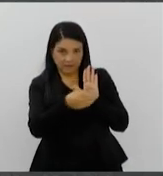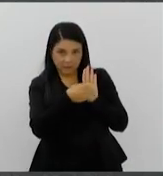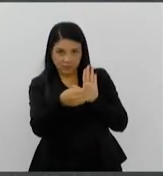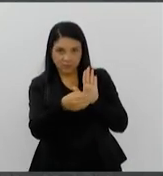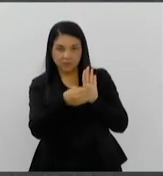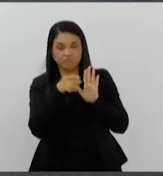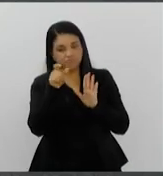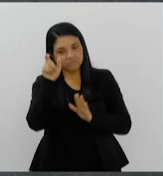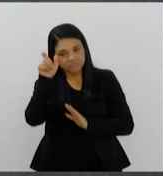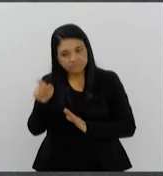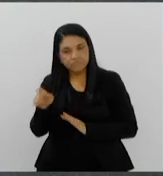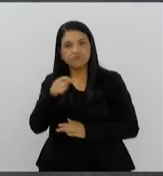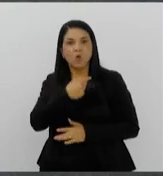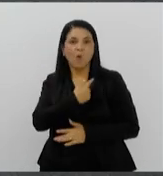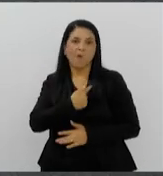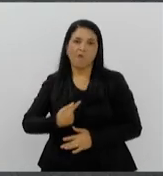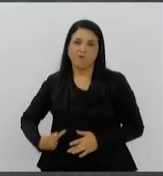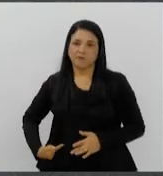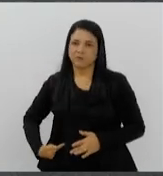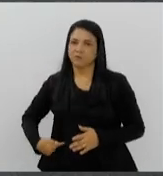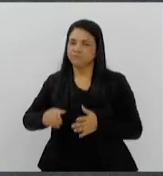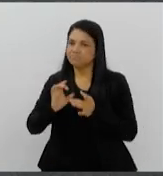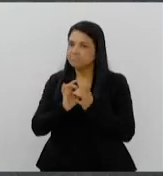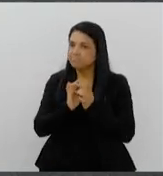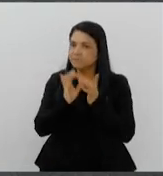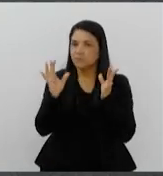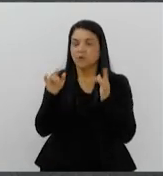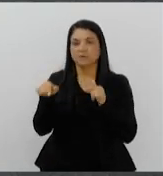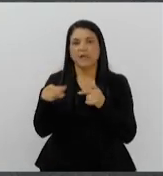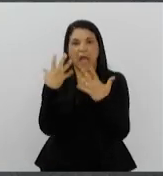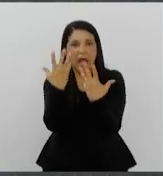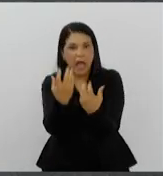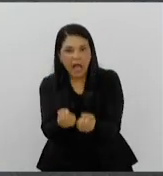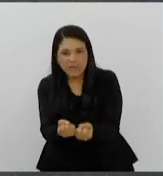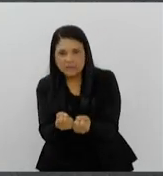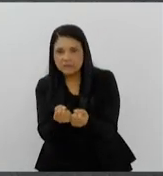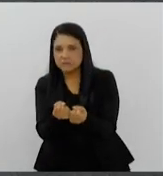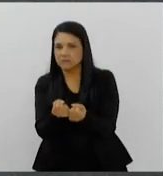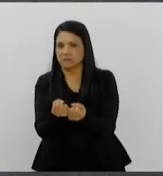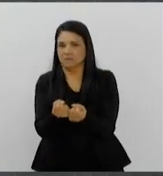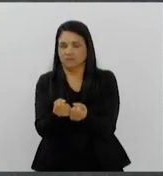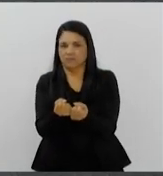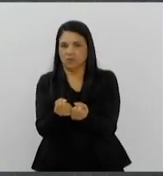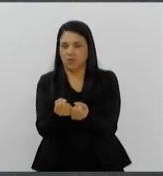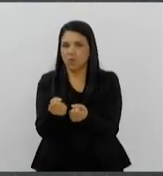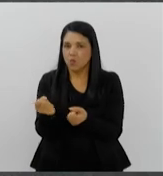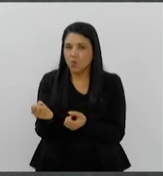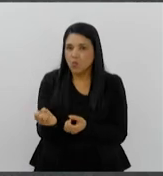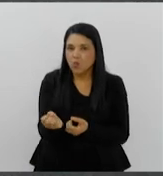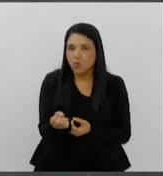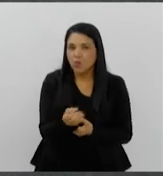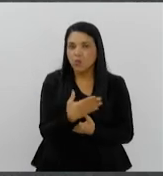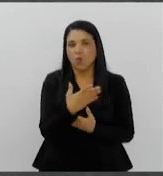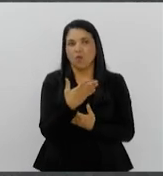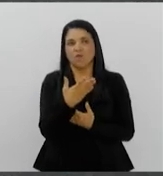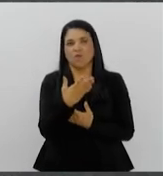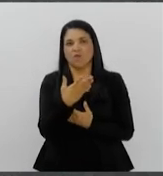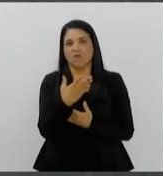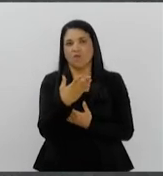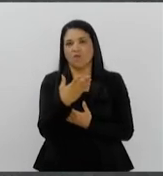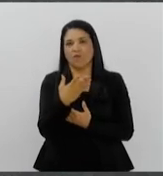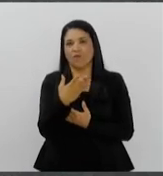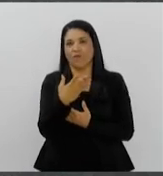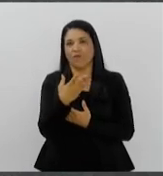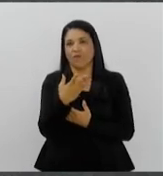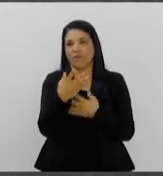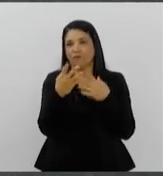foi um sujeito democrático, ele admita que nasça um novo Hugo Chávez no Rio